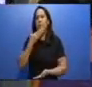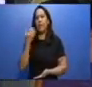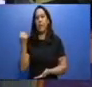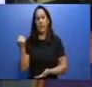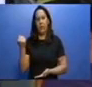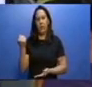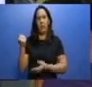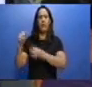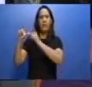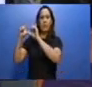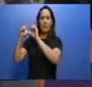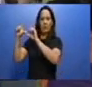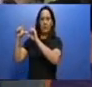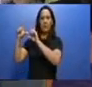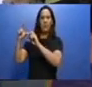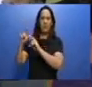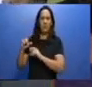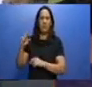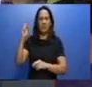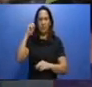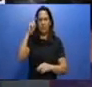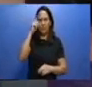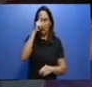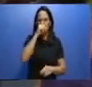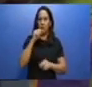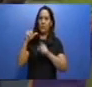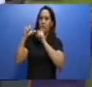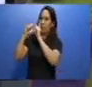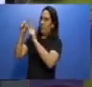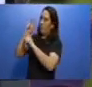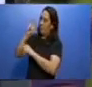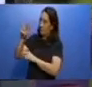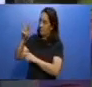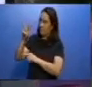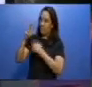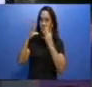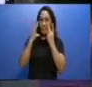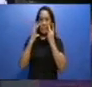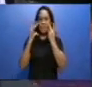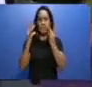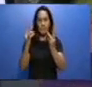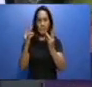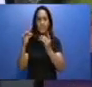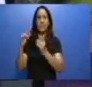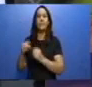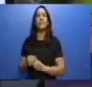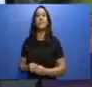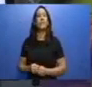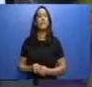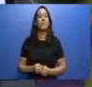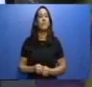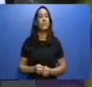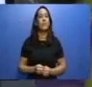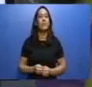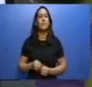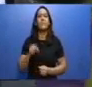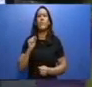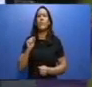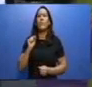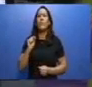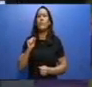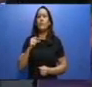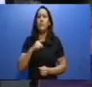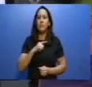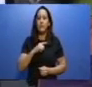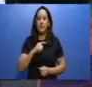a sua apostila e vamos analisar. Observe as imagens. O que há em